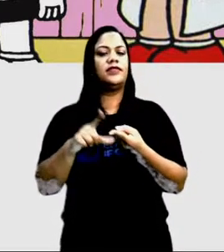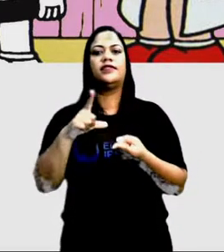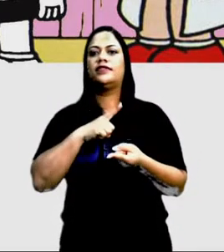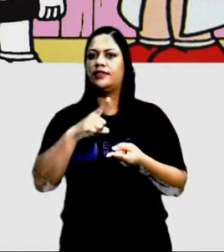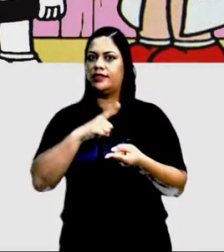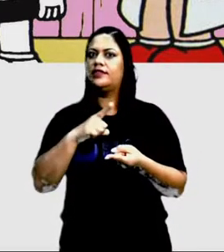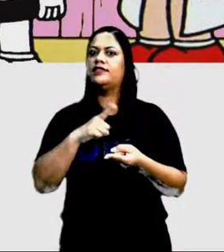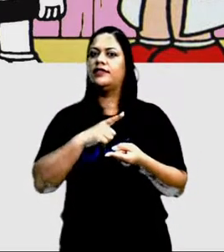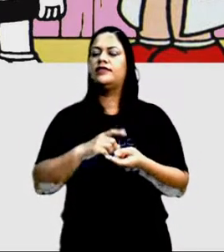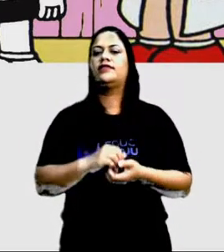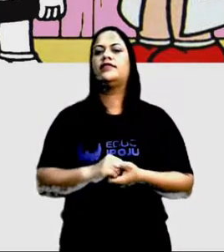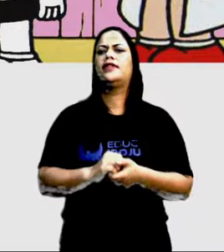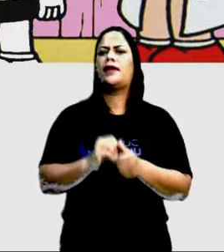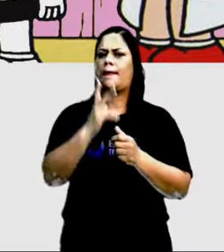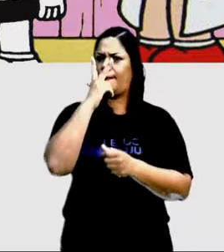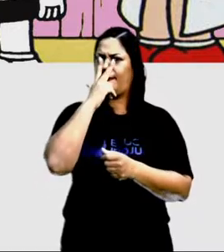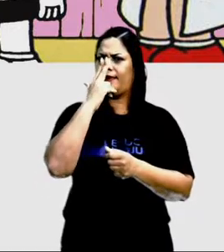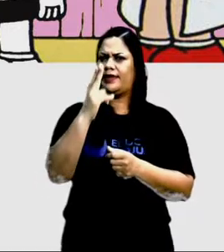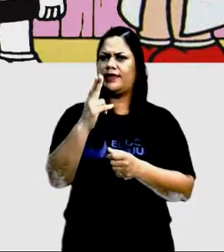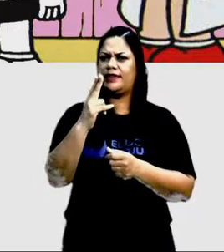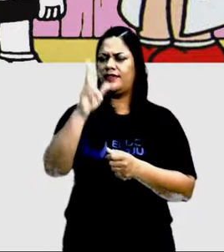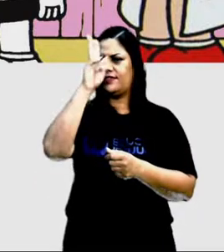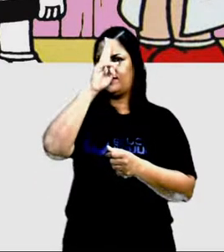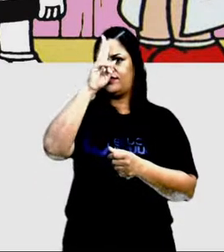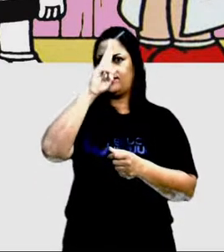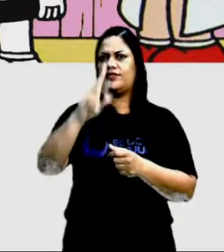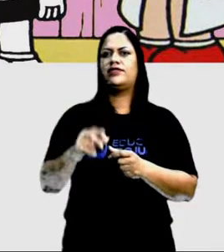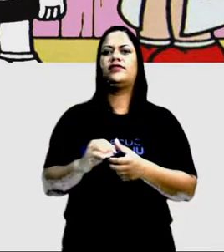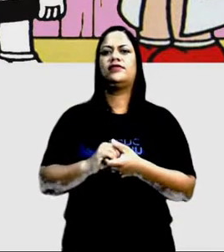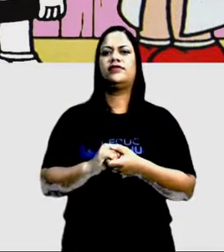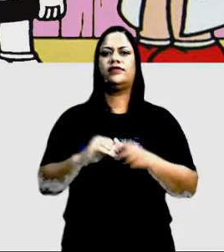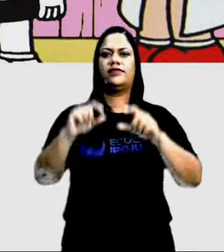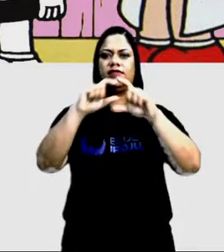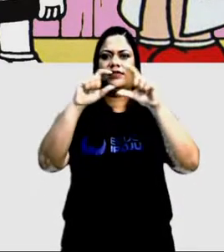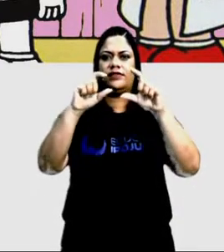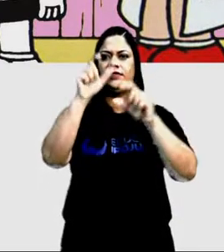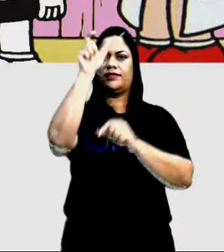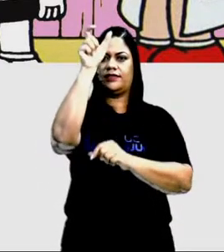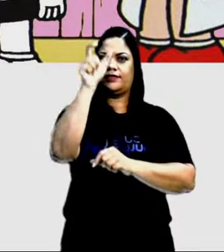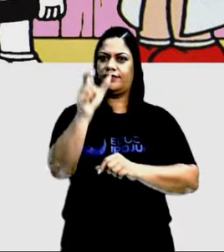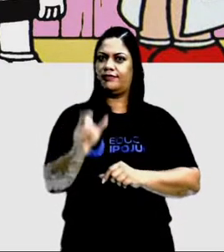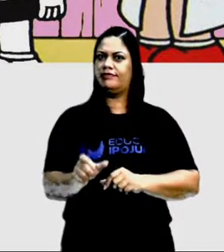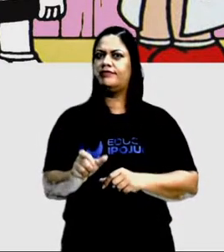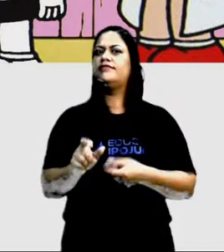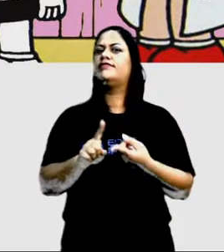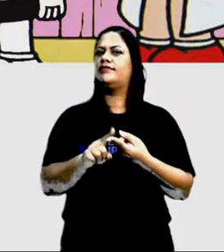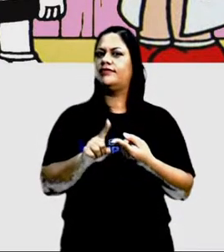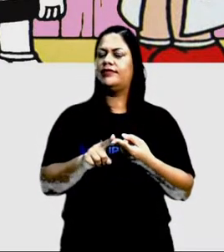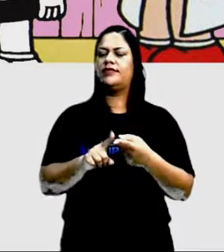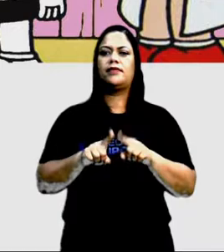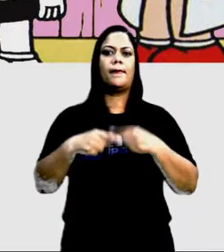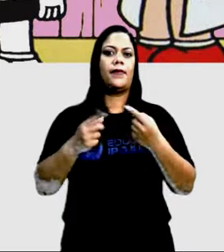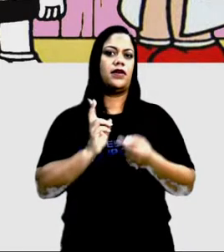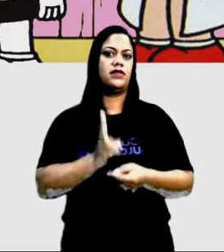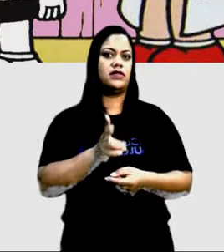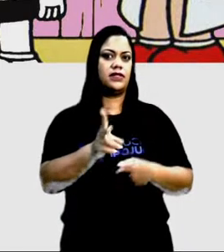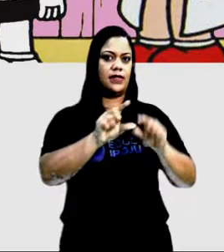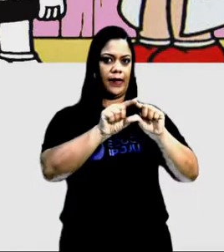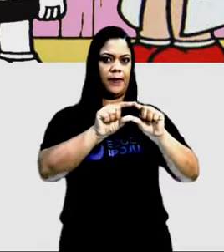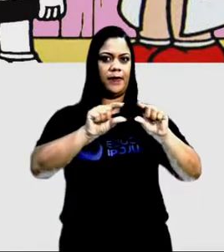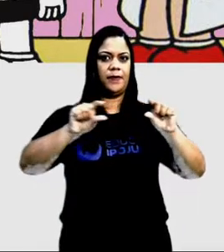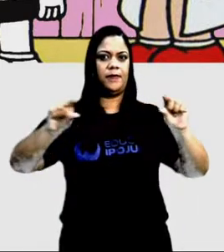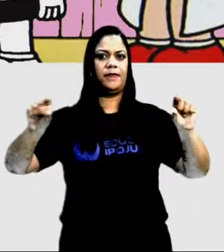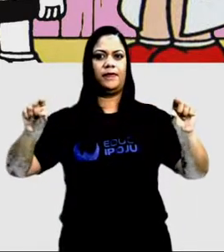algumas exceções que parecem as histórias em quadrinhos e em tiras que ela seja na vertical também, mas geralmente são todas